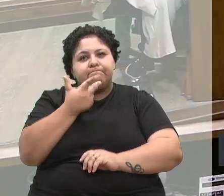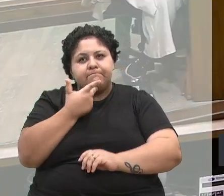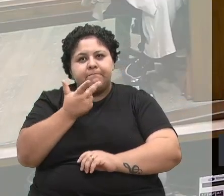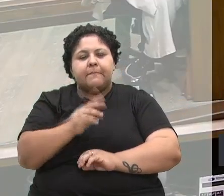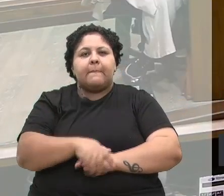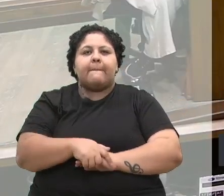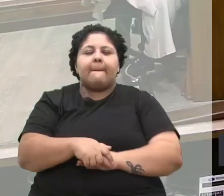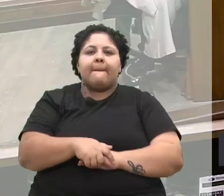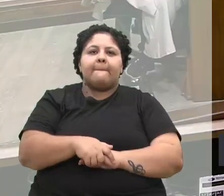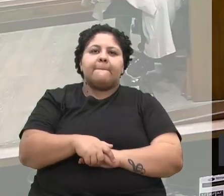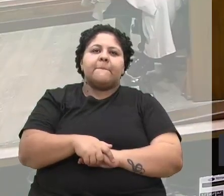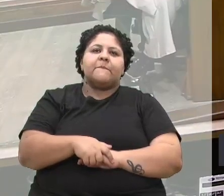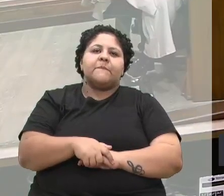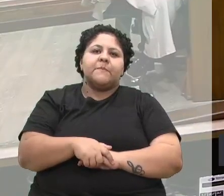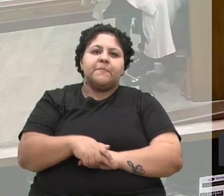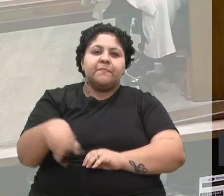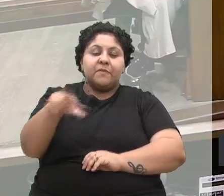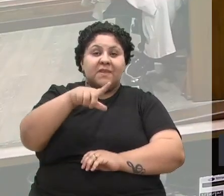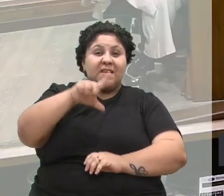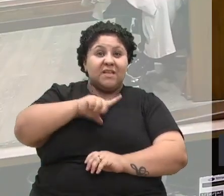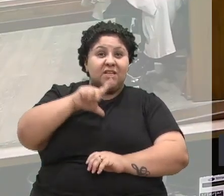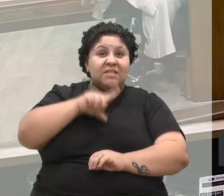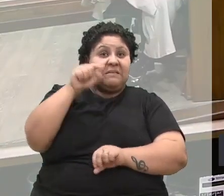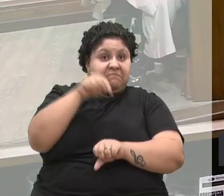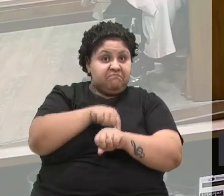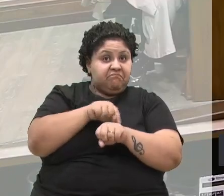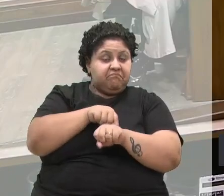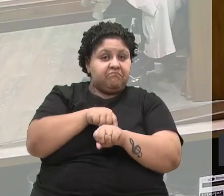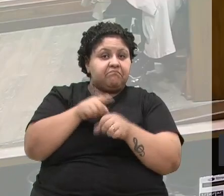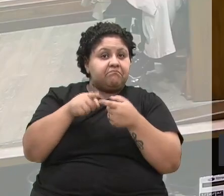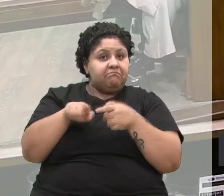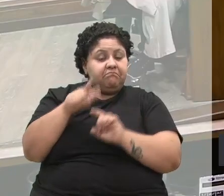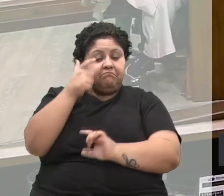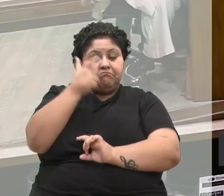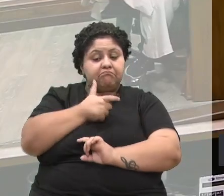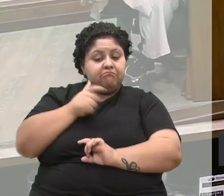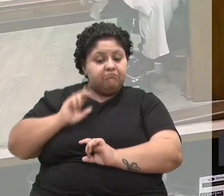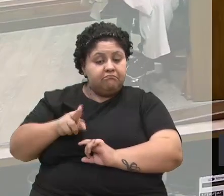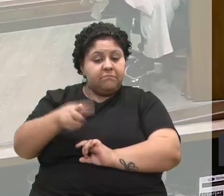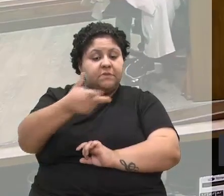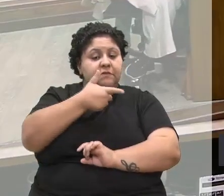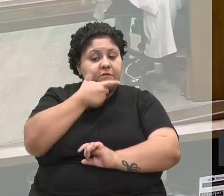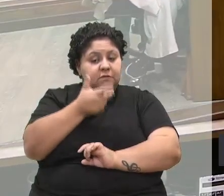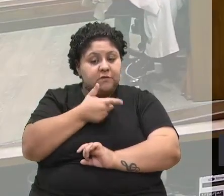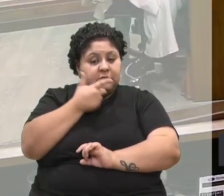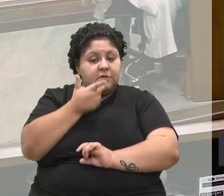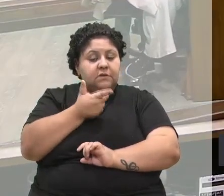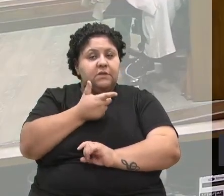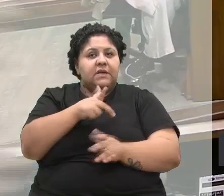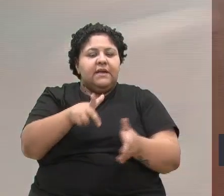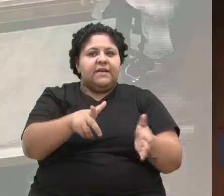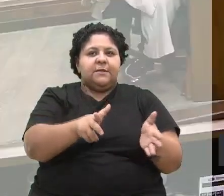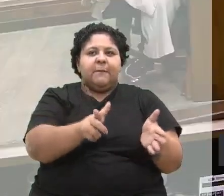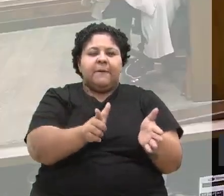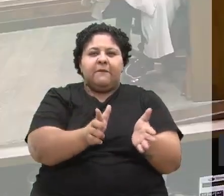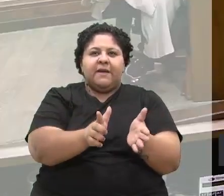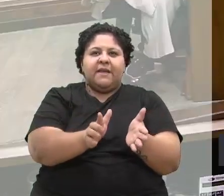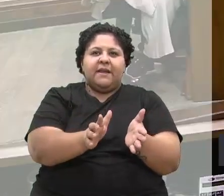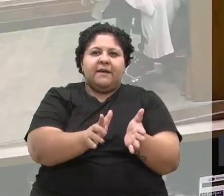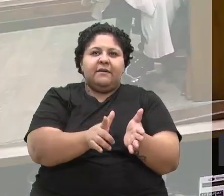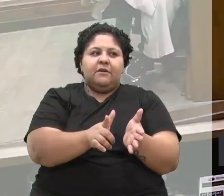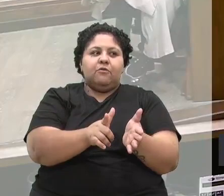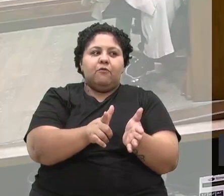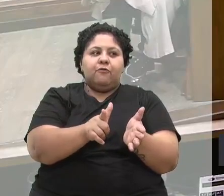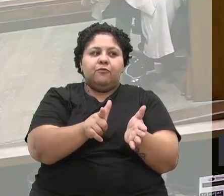que depois, nós teremos ainda tempo, né? Mas acho que sempre é importante ressaltar seu papel importante nesse período aqui